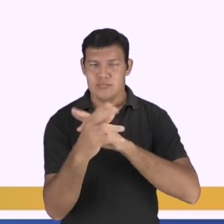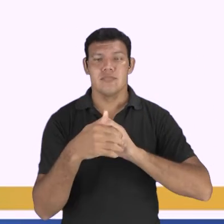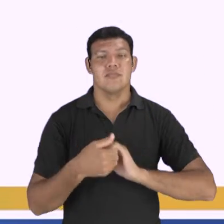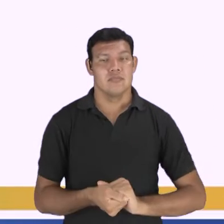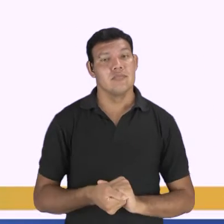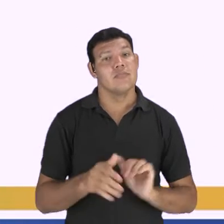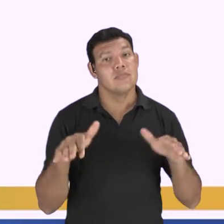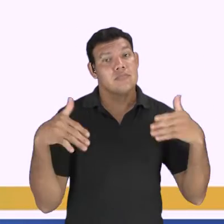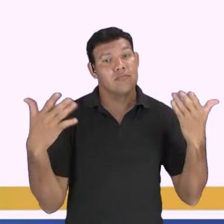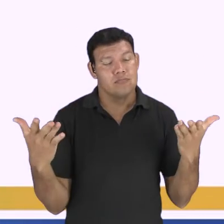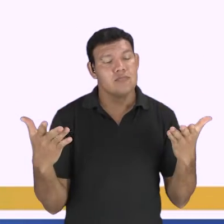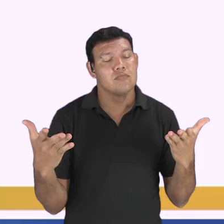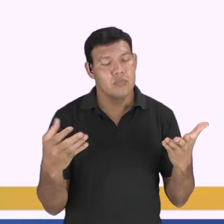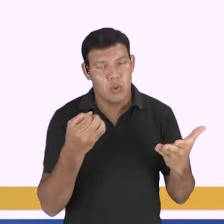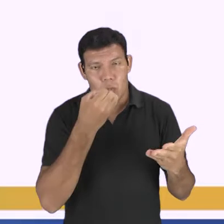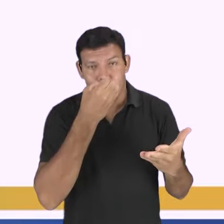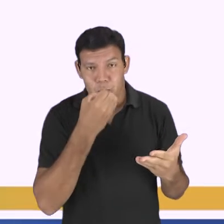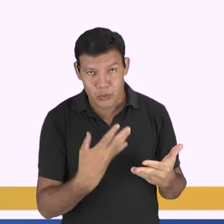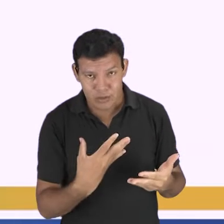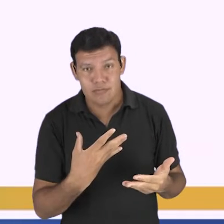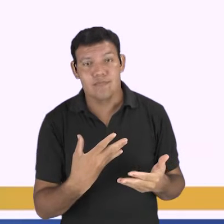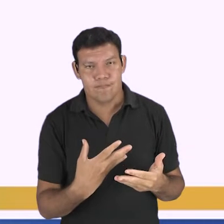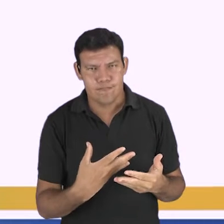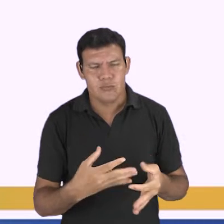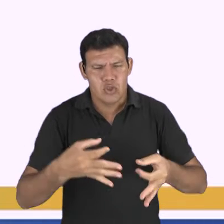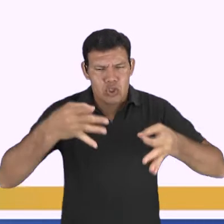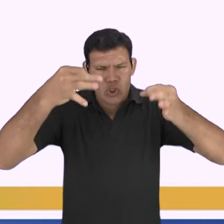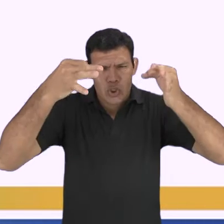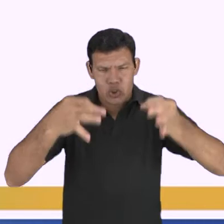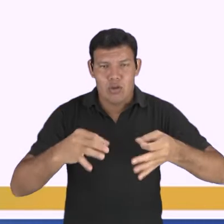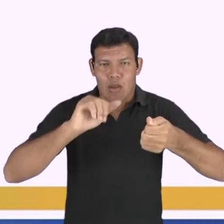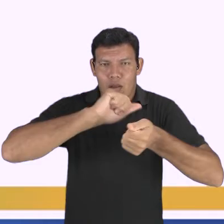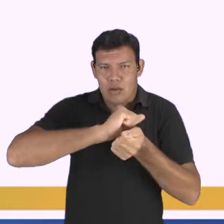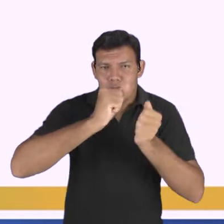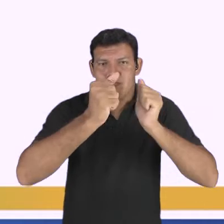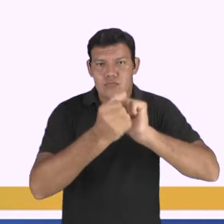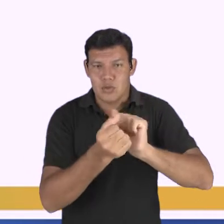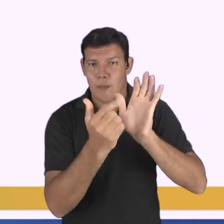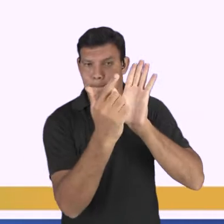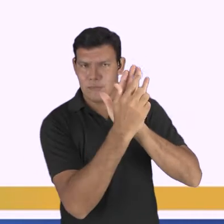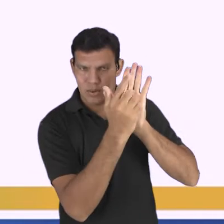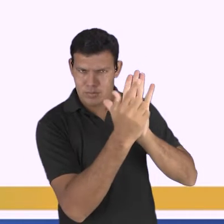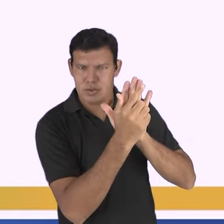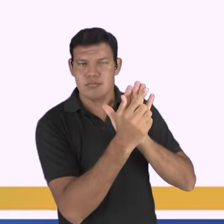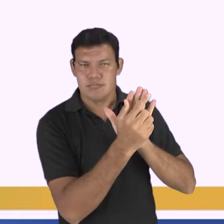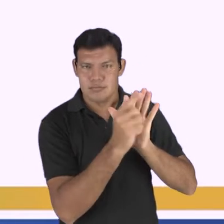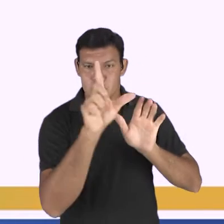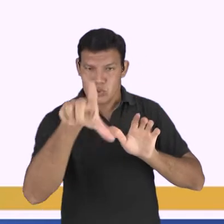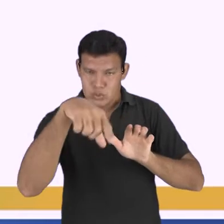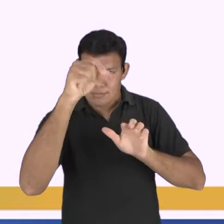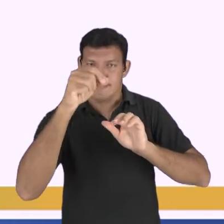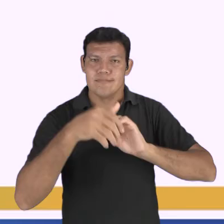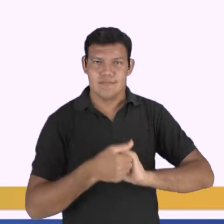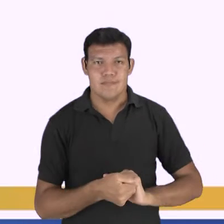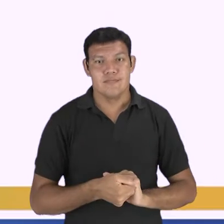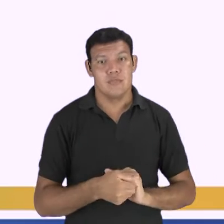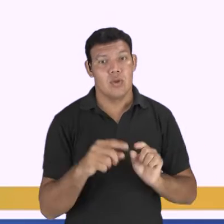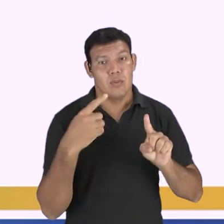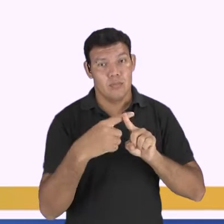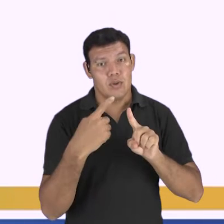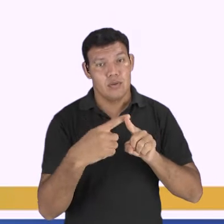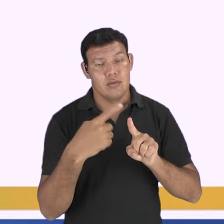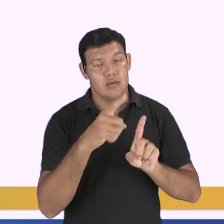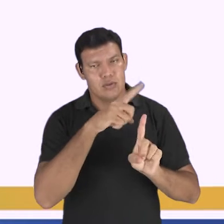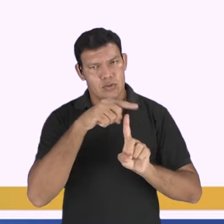Assim, é imprescindível que ele esteja adequado à função exigida, porque é esse operador que vai nos mostrar a